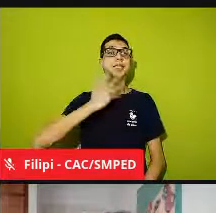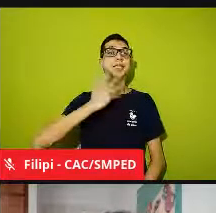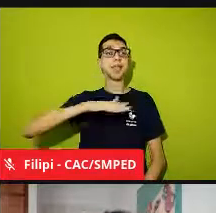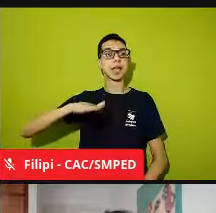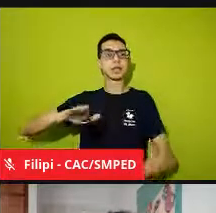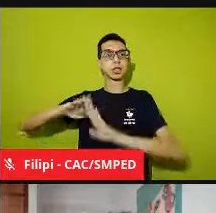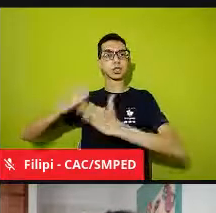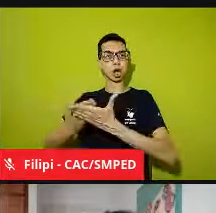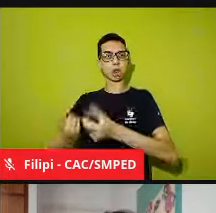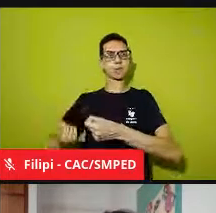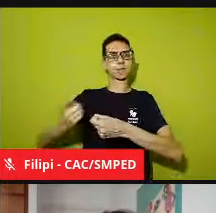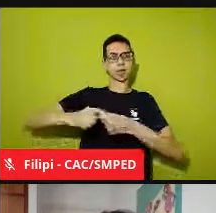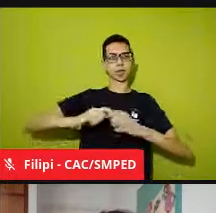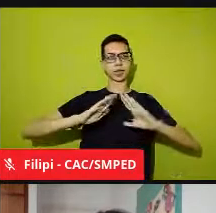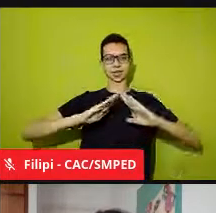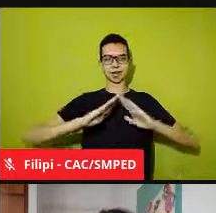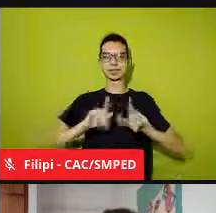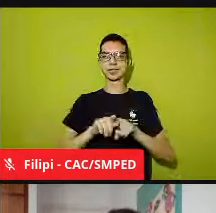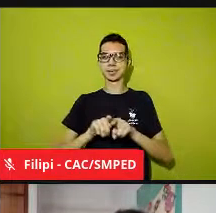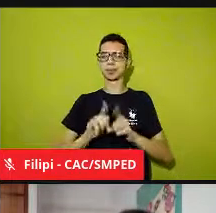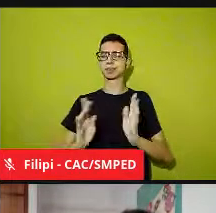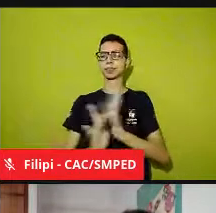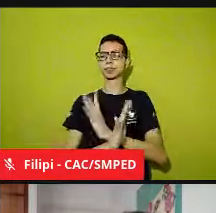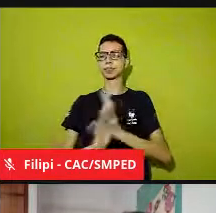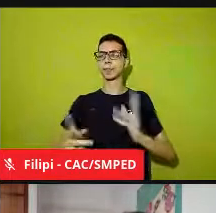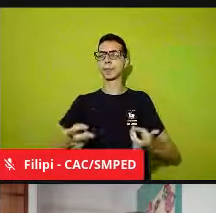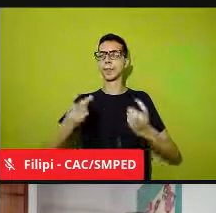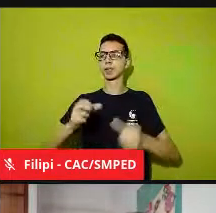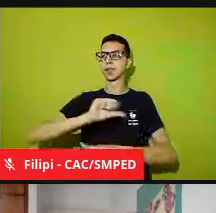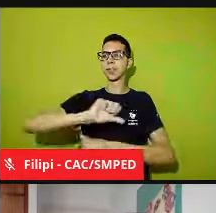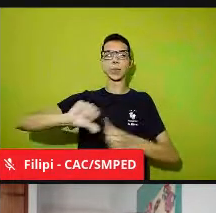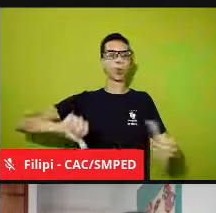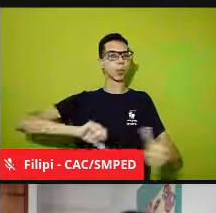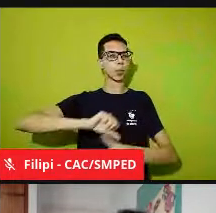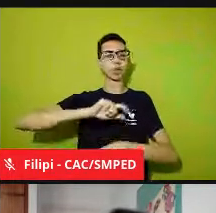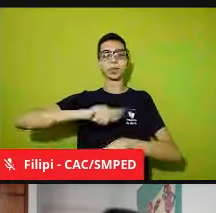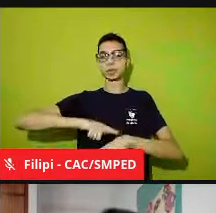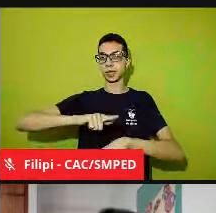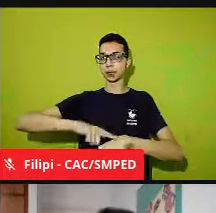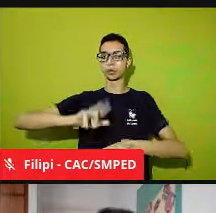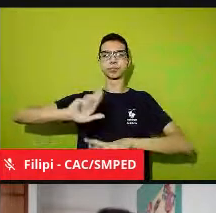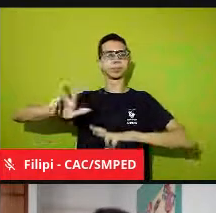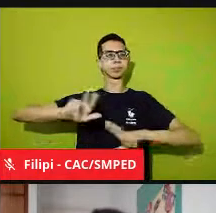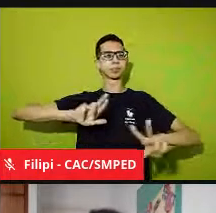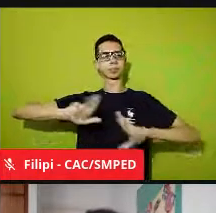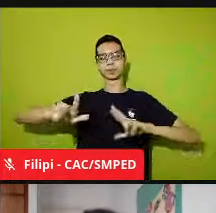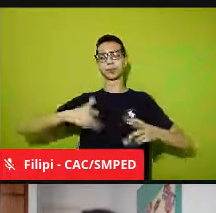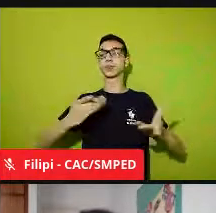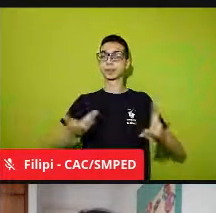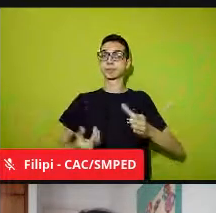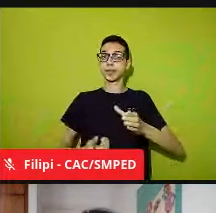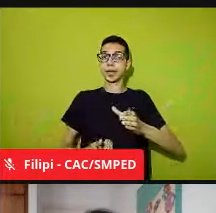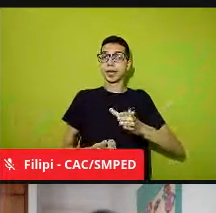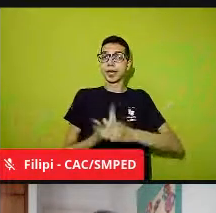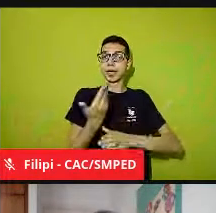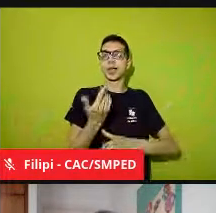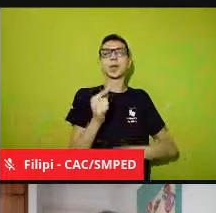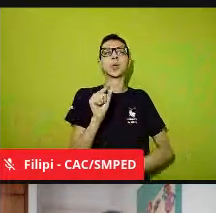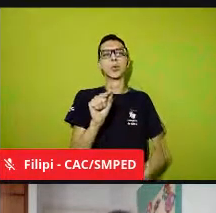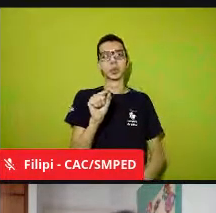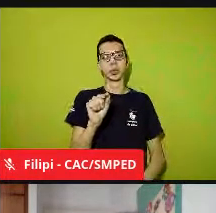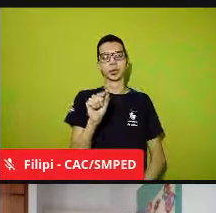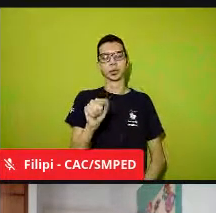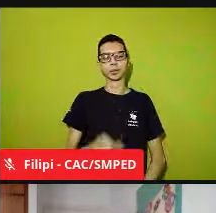tem uma dinâmica muito própria ali no saguão da Estação da Luz. E aí a gente criou